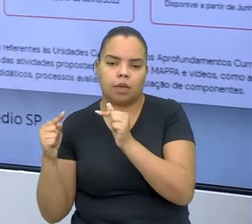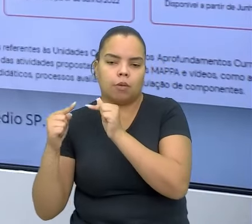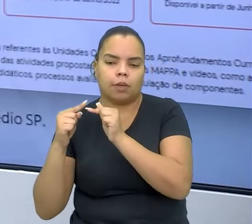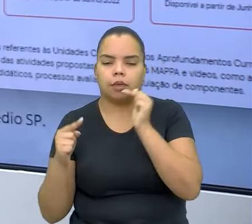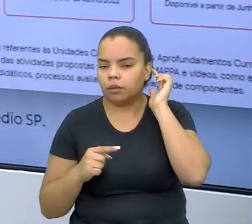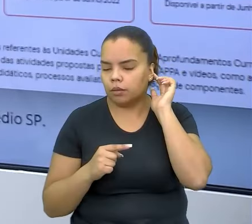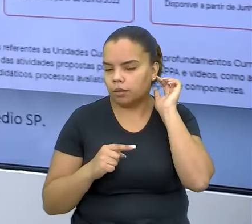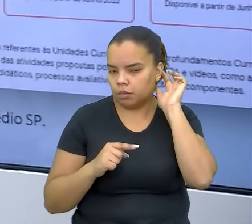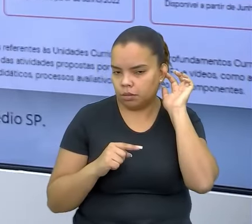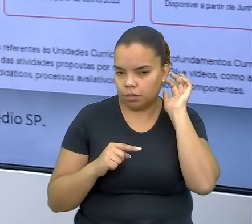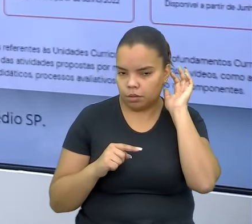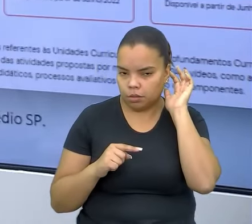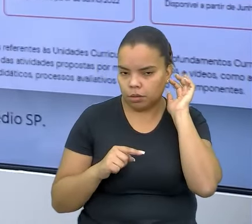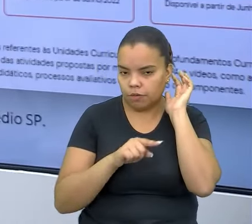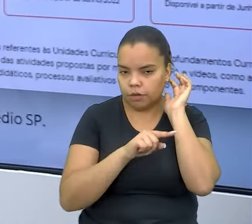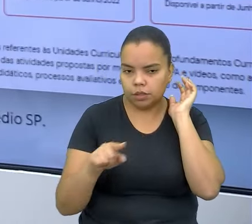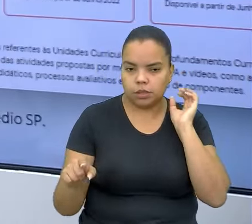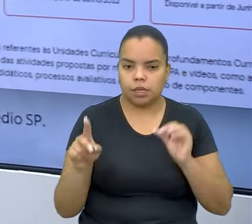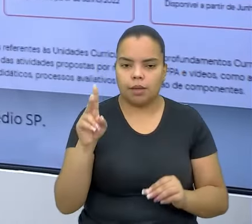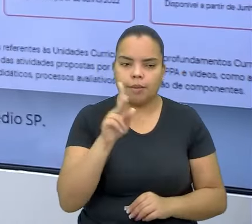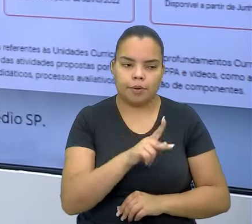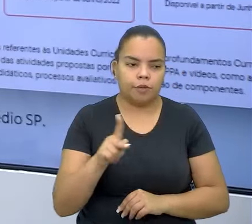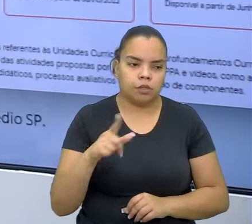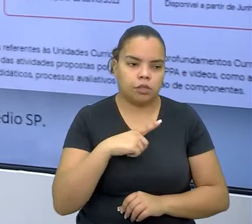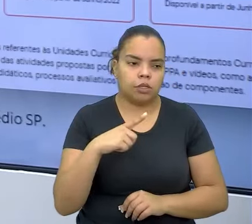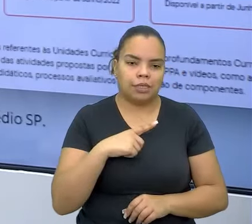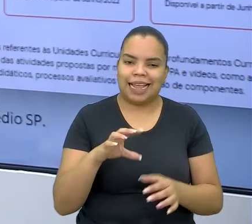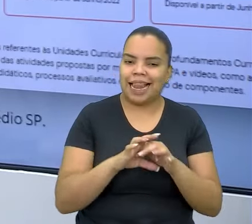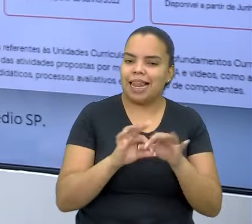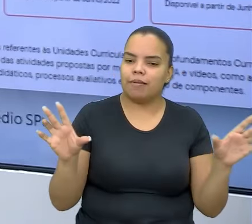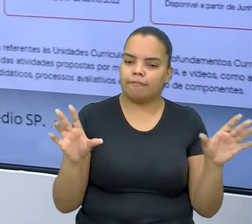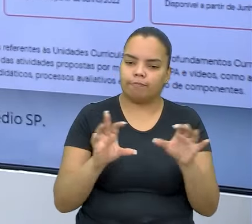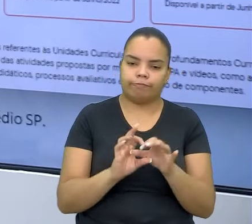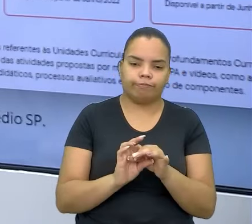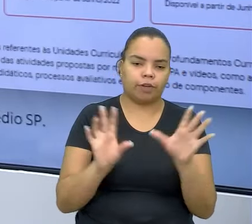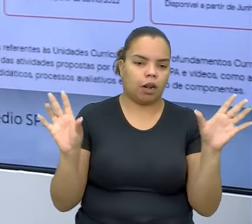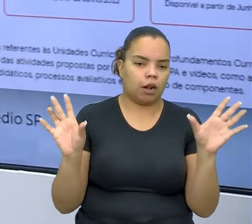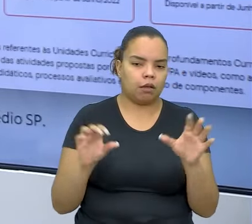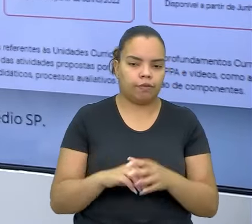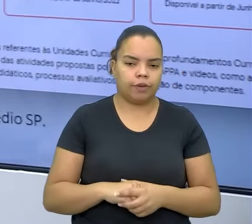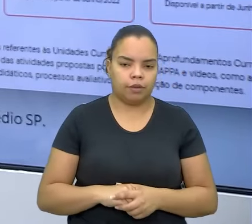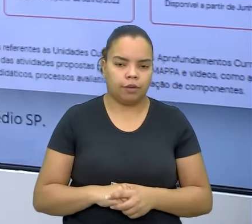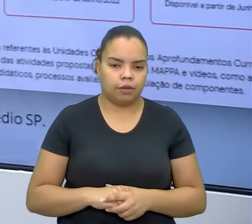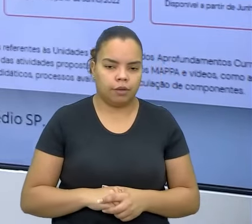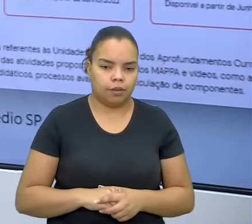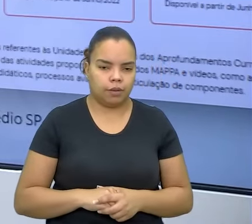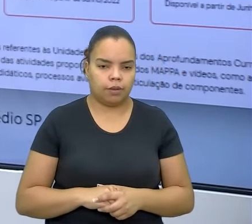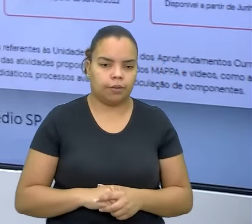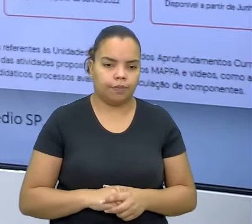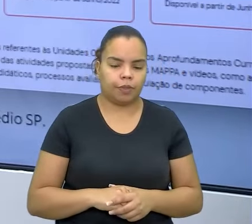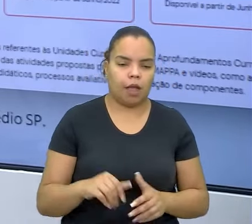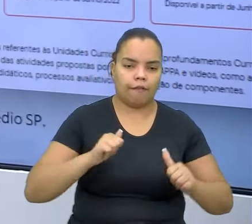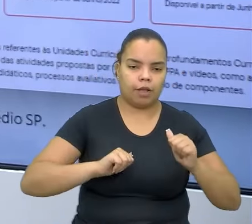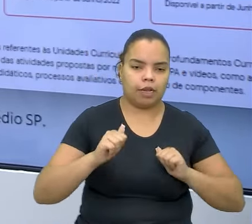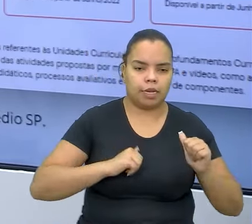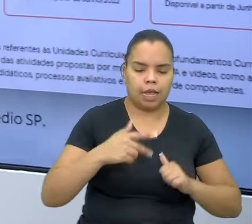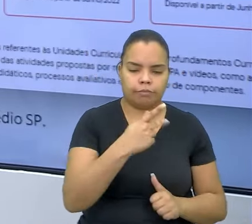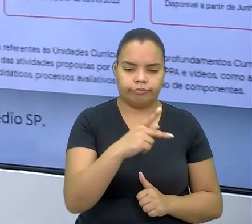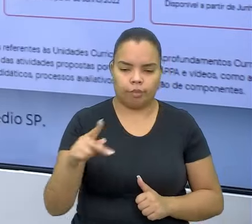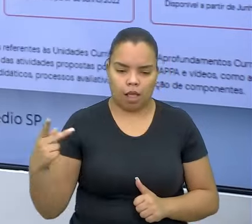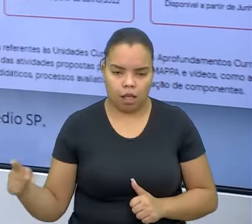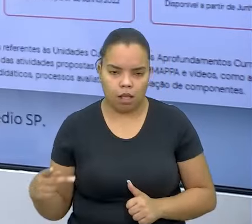lembrar que você, professor, tem total liberdade, né? Para escolher aí como você gostaria de avaliar os seus estudantes, dando